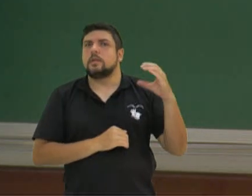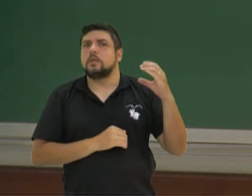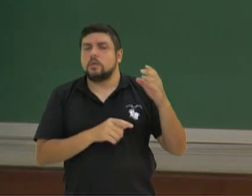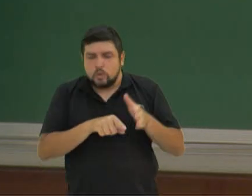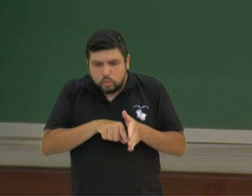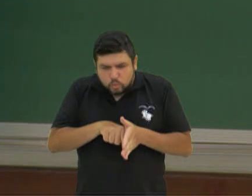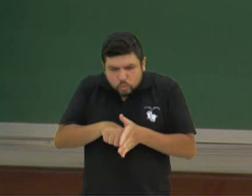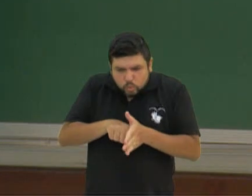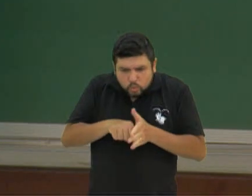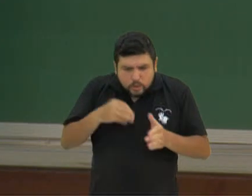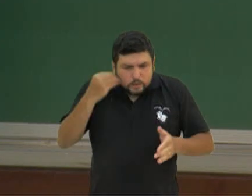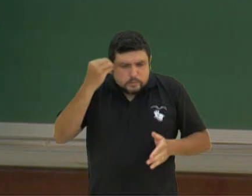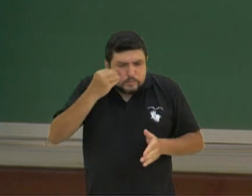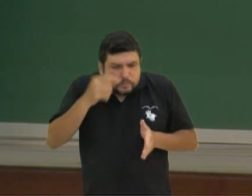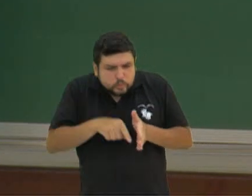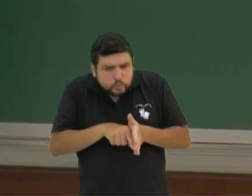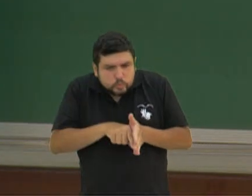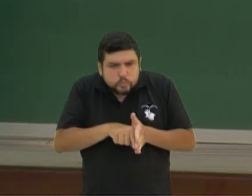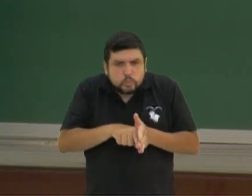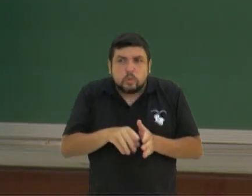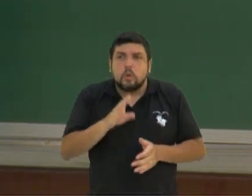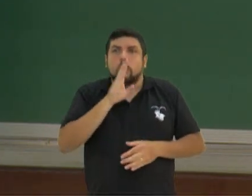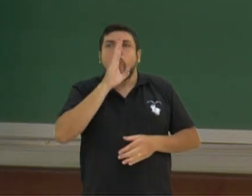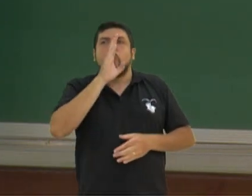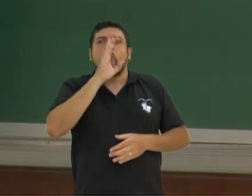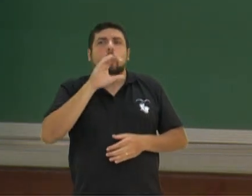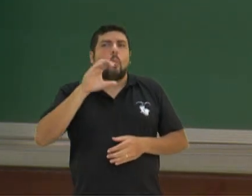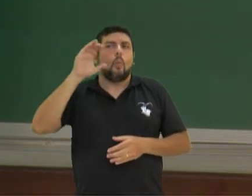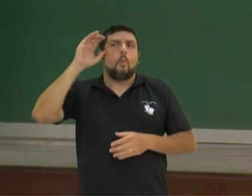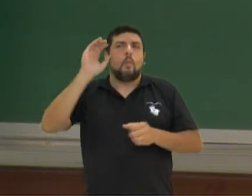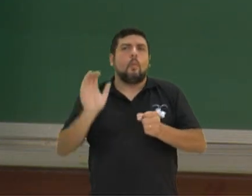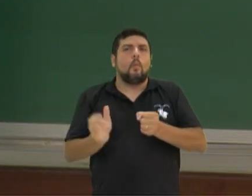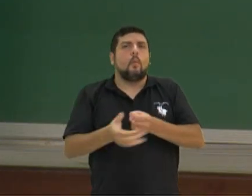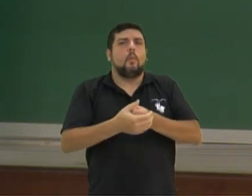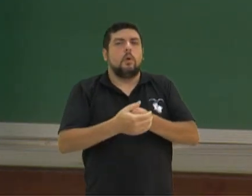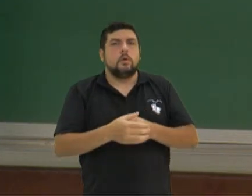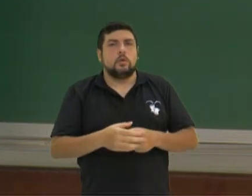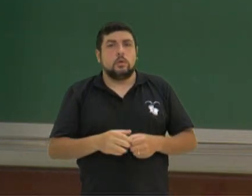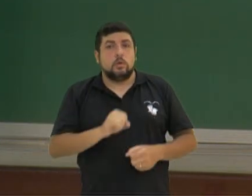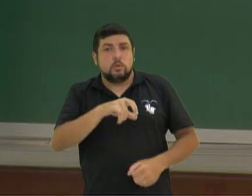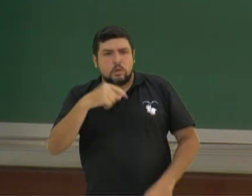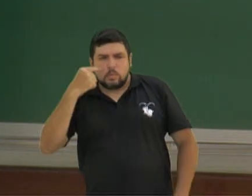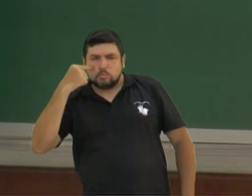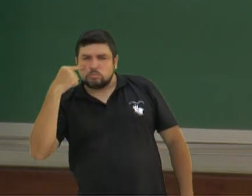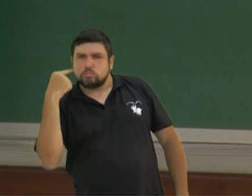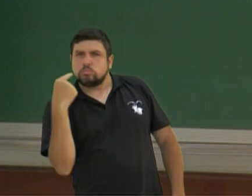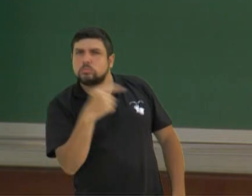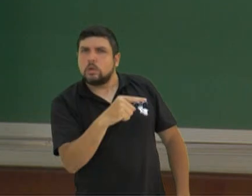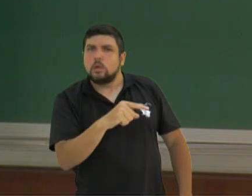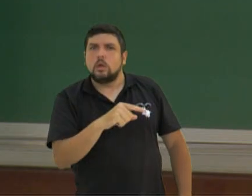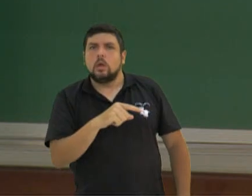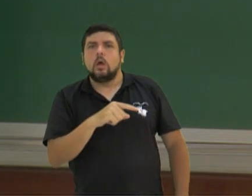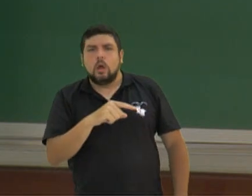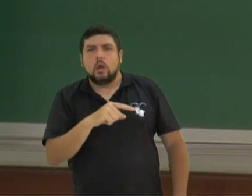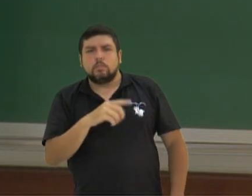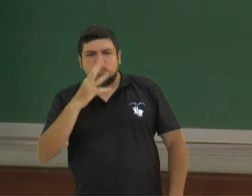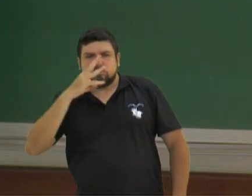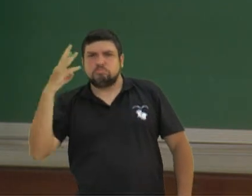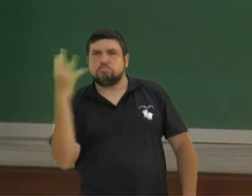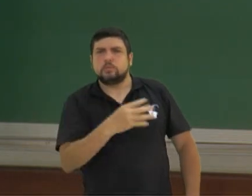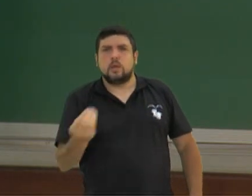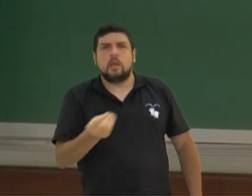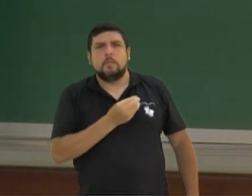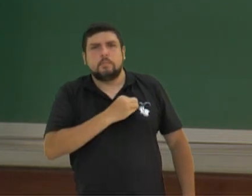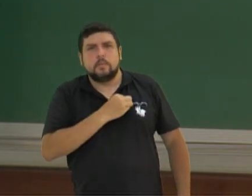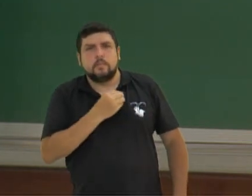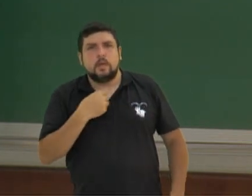os experimentos e as invenções, pois eles podiam ser acusados de heresia, ou seja, de pecado, de estar indo